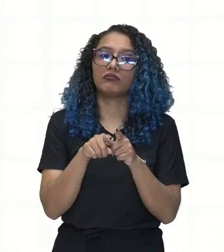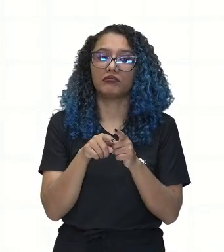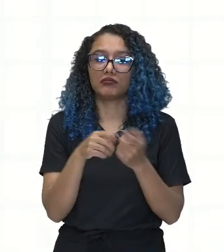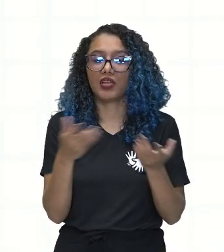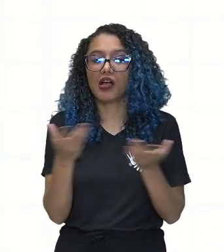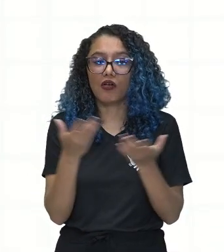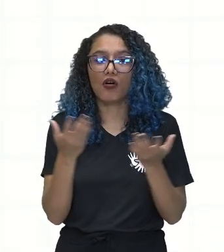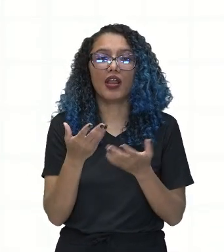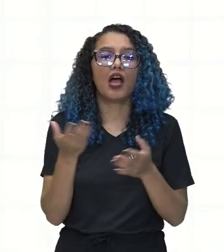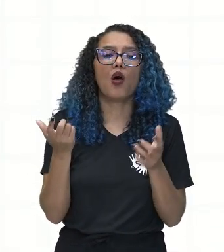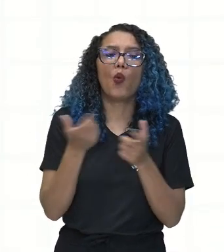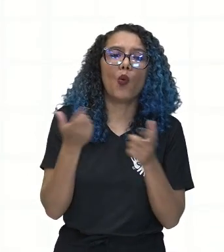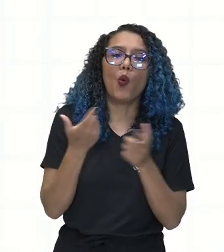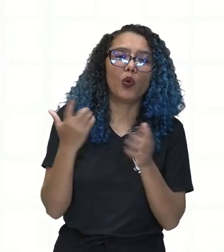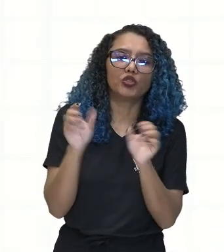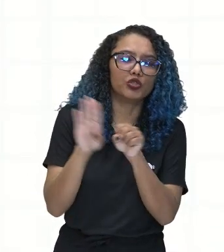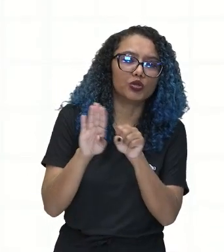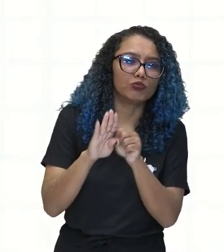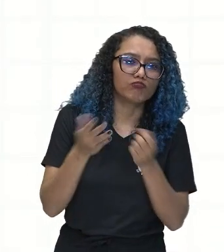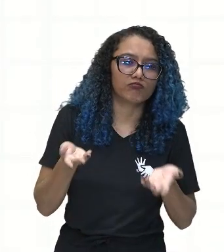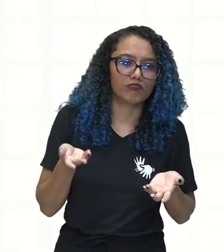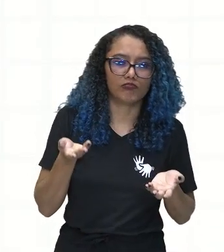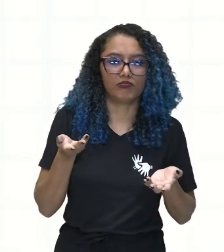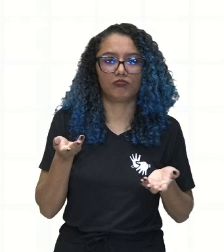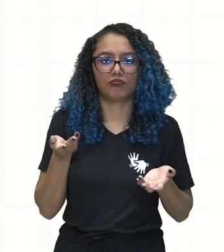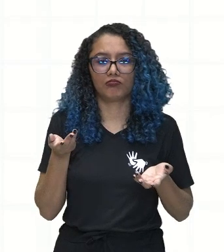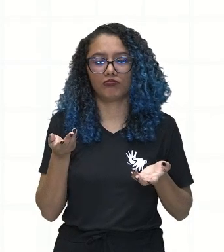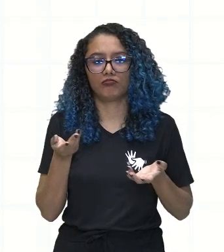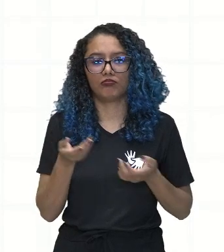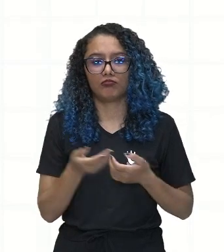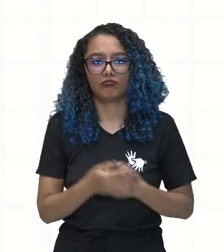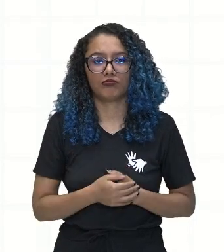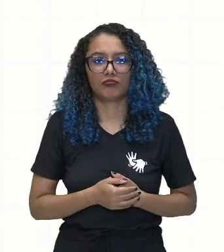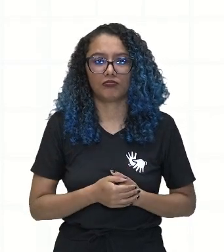o substantivo aqui. Primeiro, as explicações